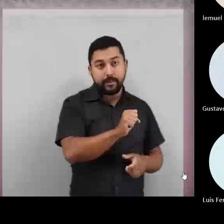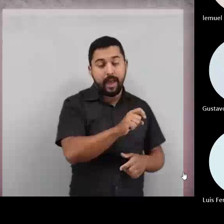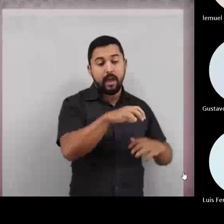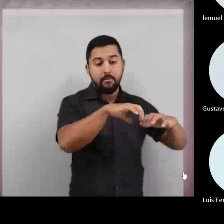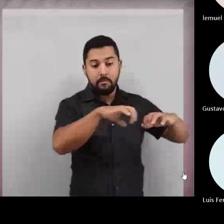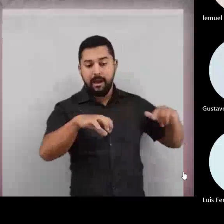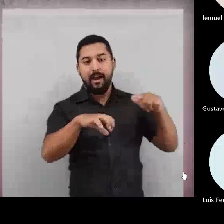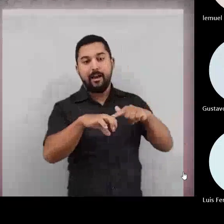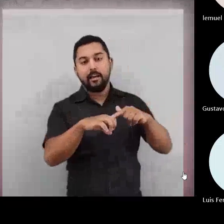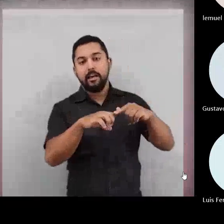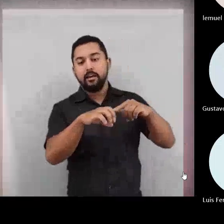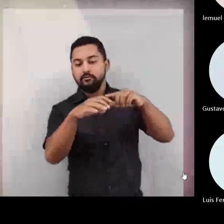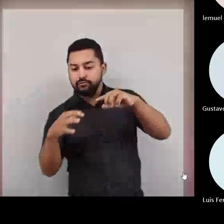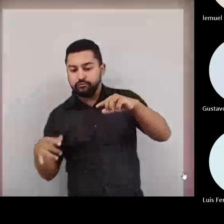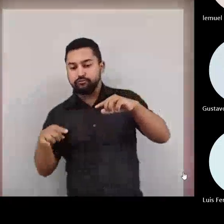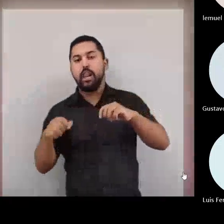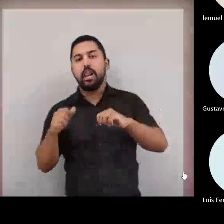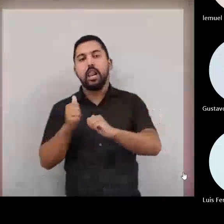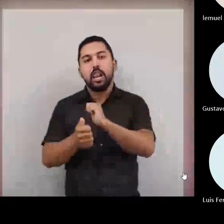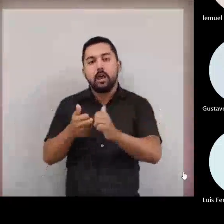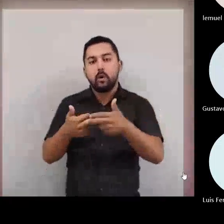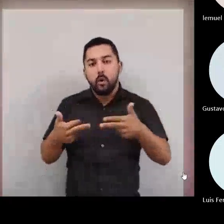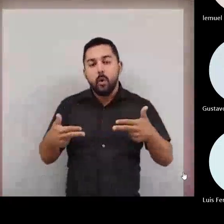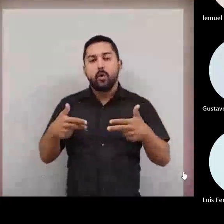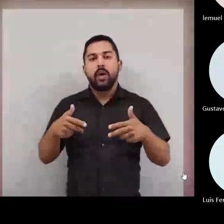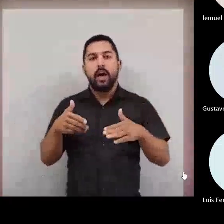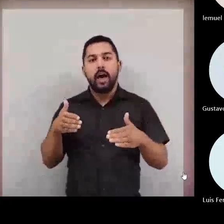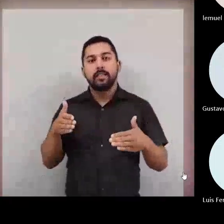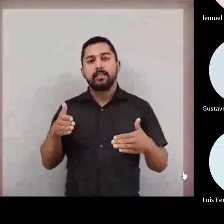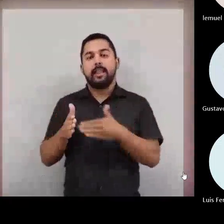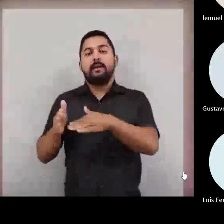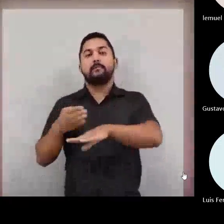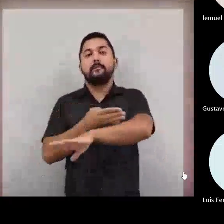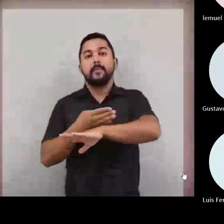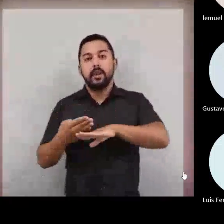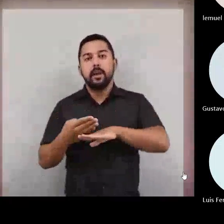e pré-branqueada em um processo utilizando o oxigênio.